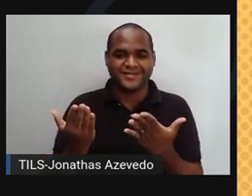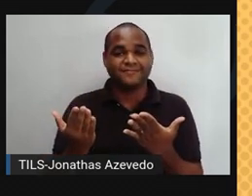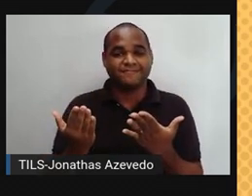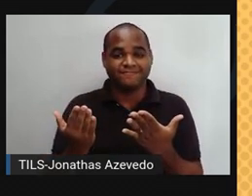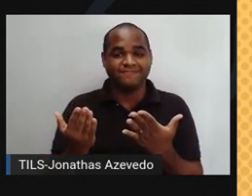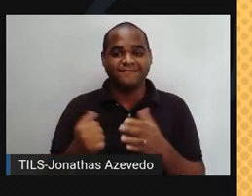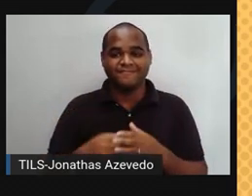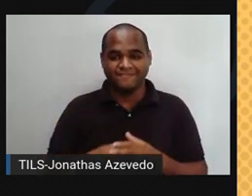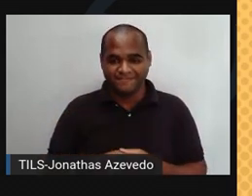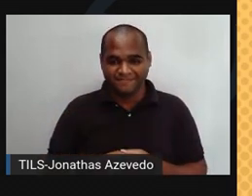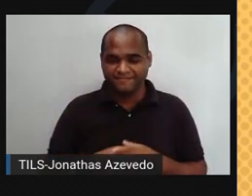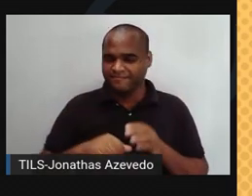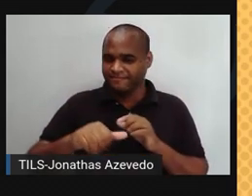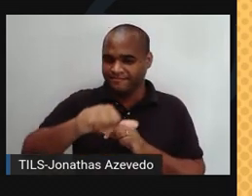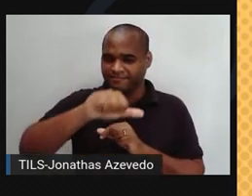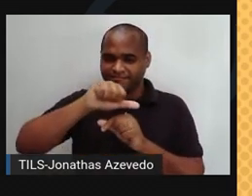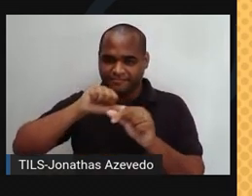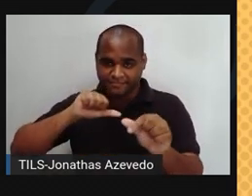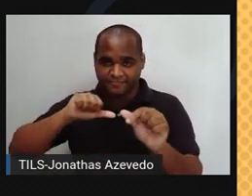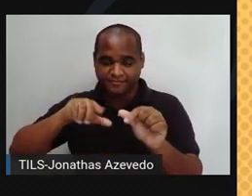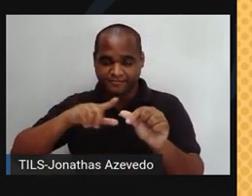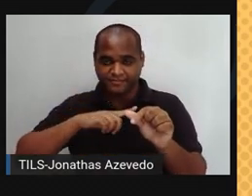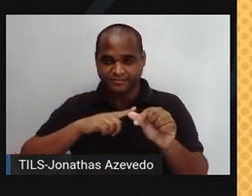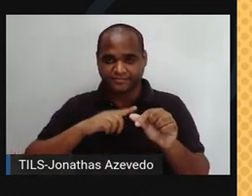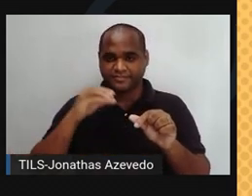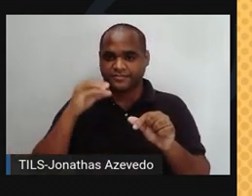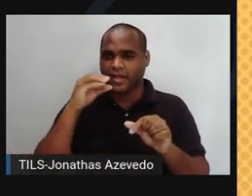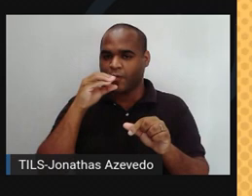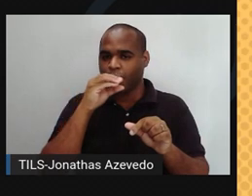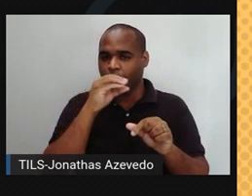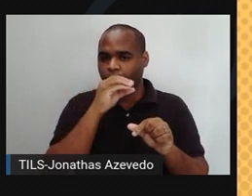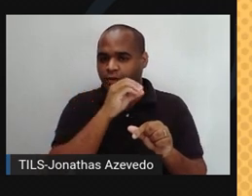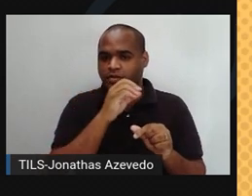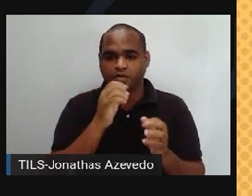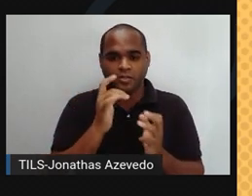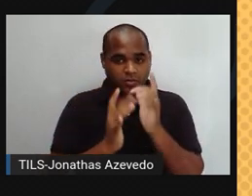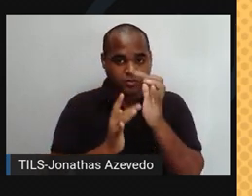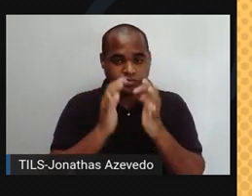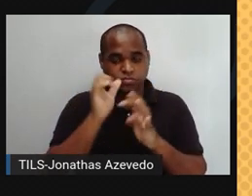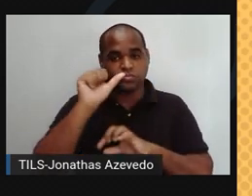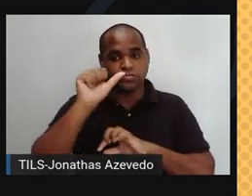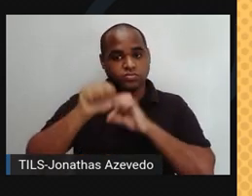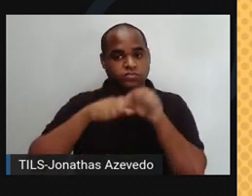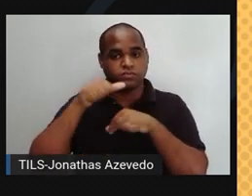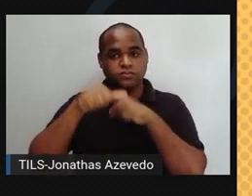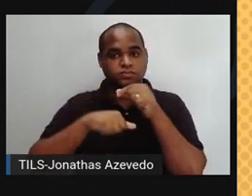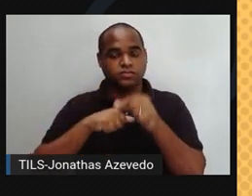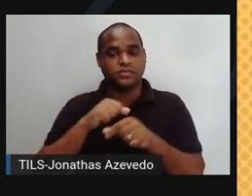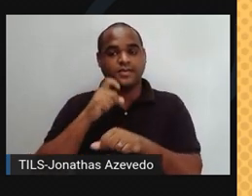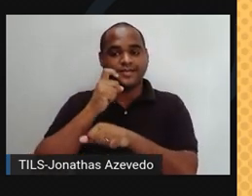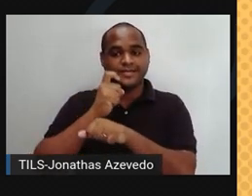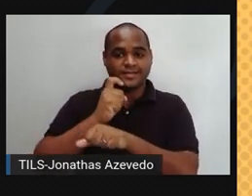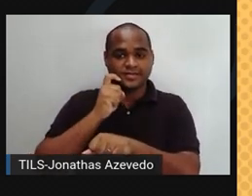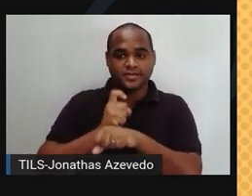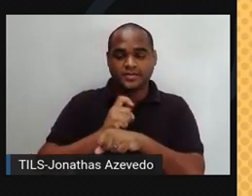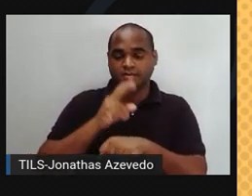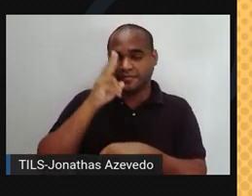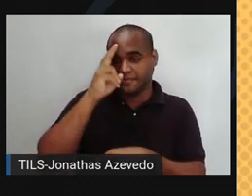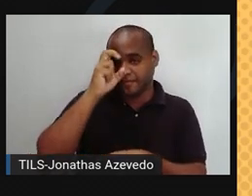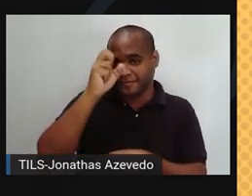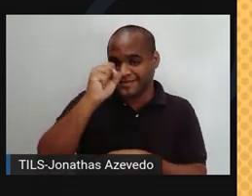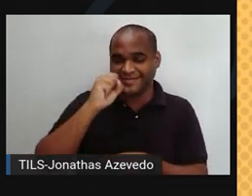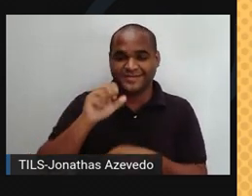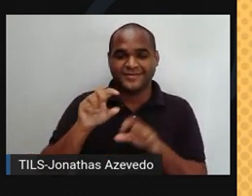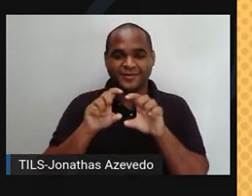o processo inverso quando o gato esfriar rapidamente até se tornar um sólido Bem leva o nome de